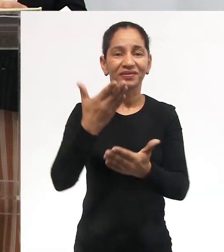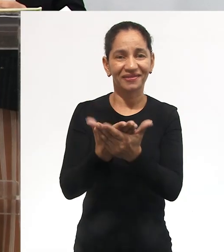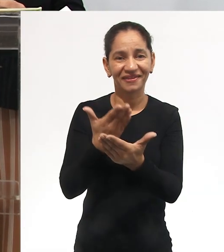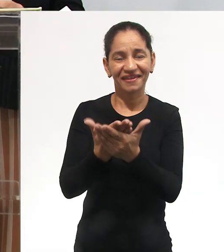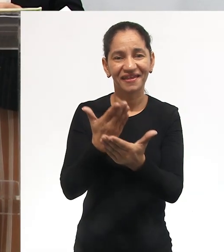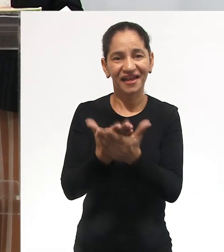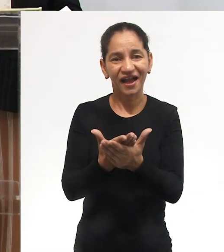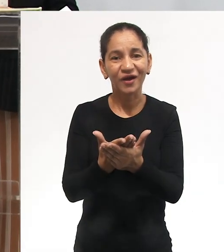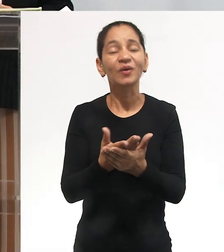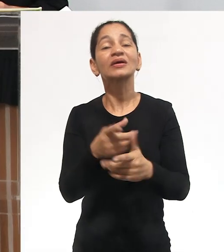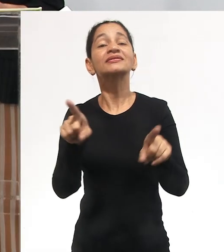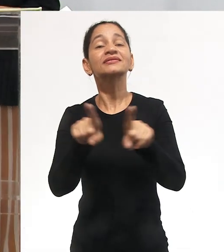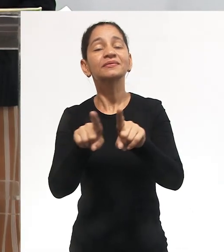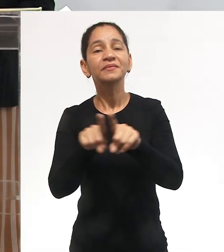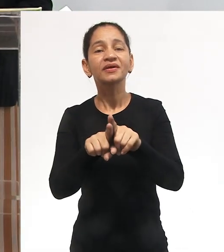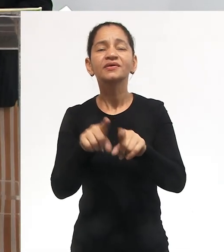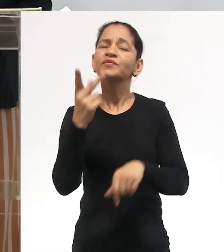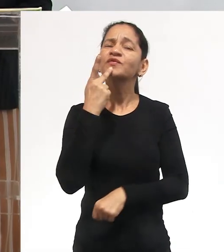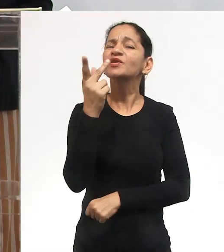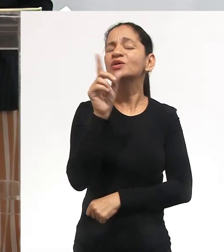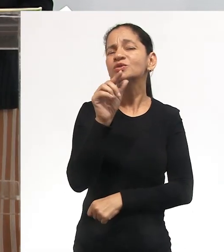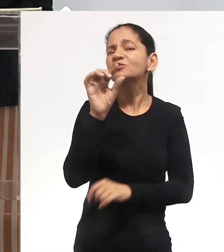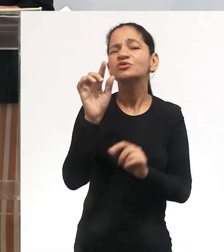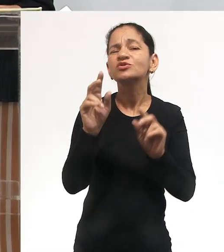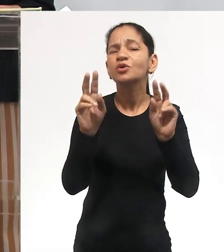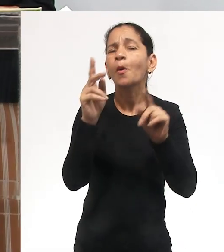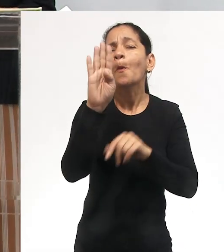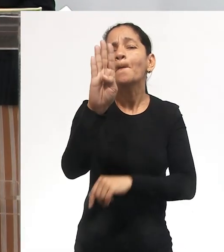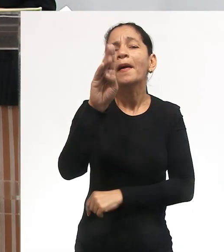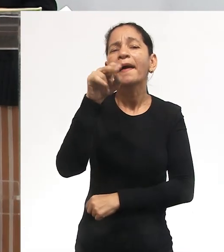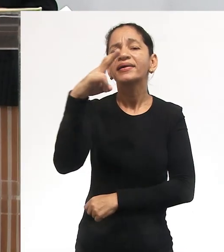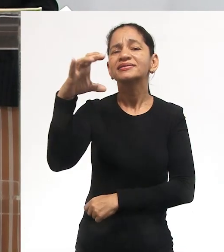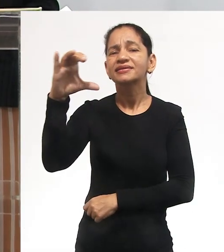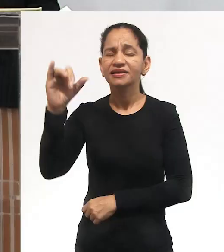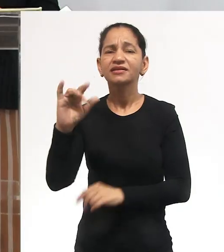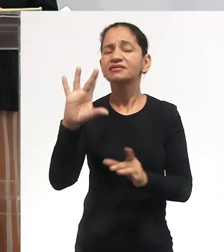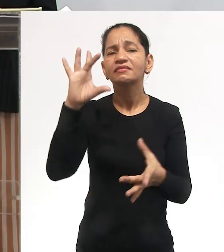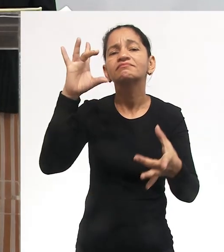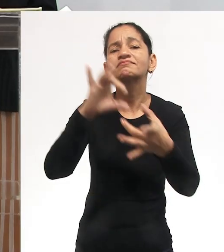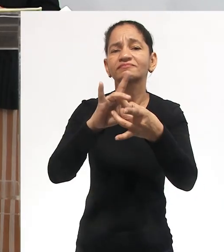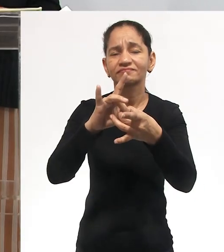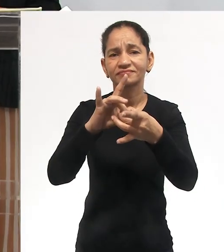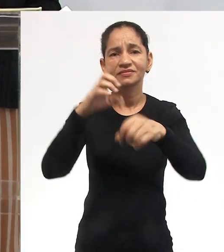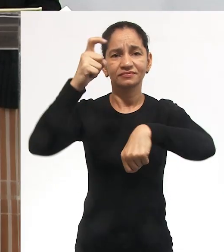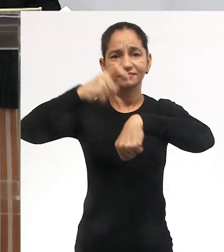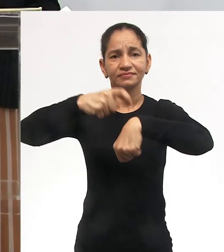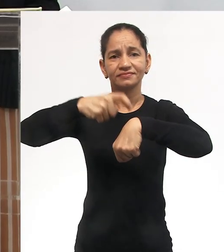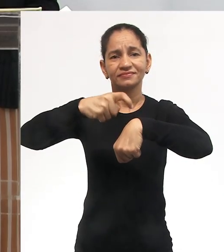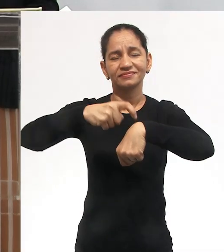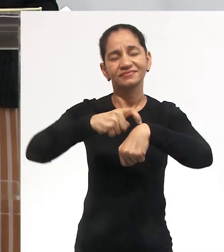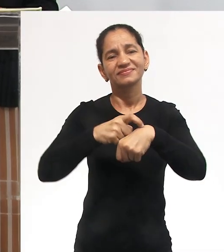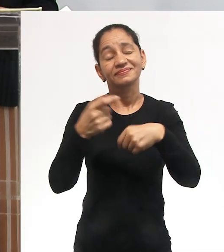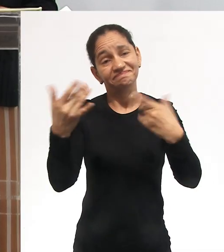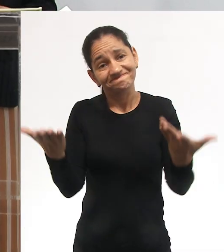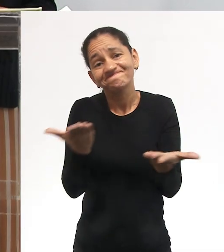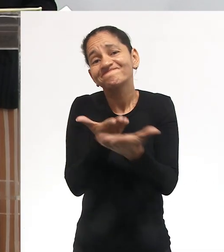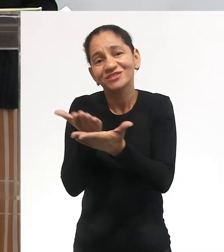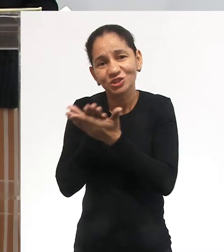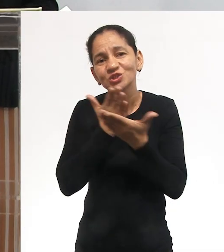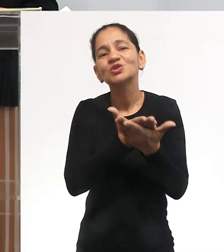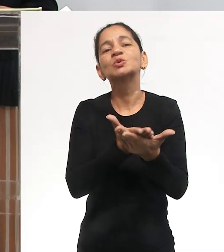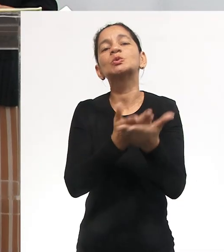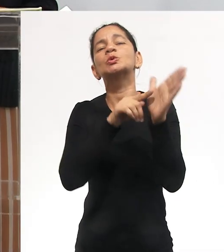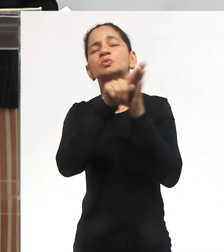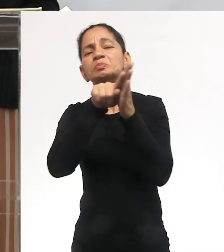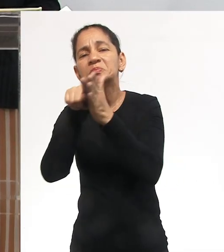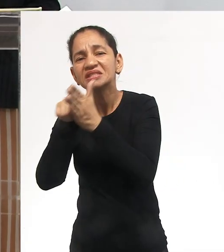vocês na próxima aula e vou falar aqui um trecho da BNCC que tem tudo a ver com o nosso estudo,